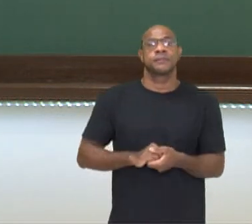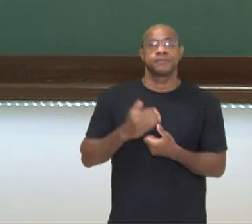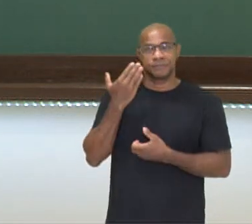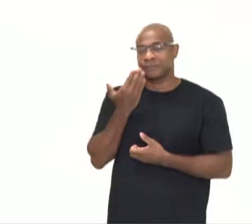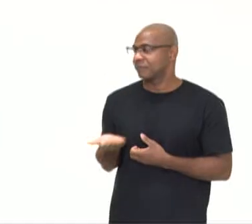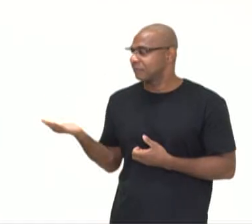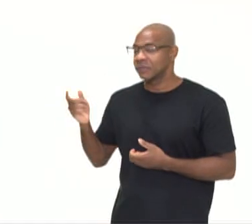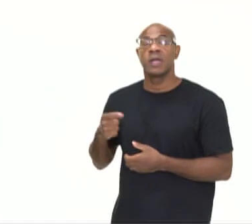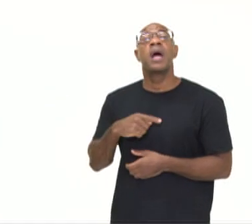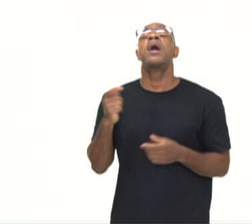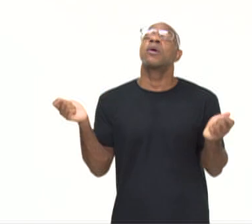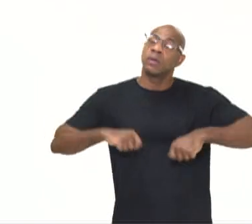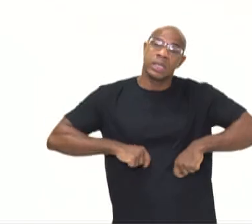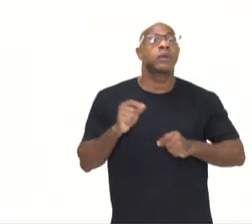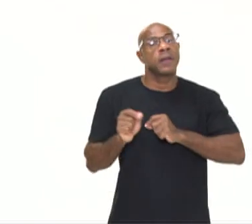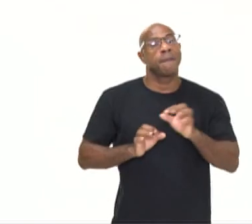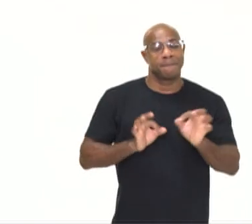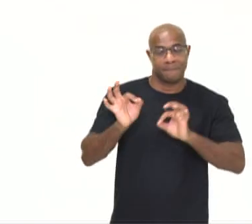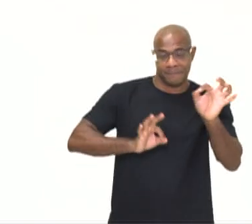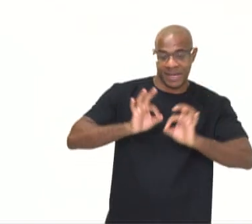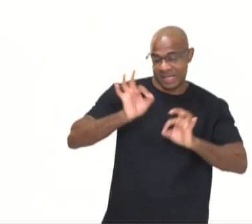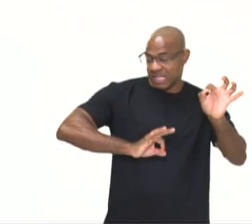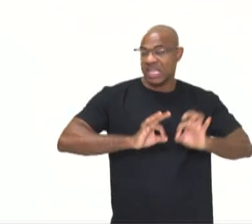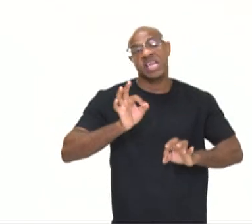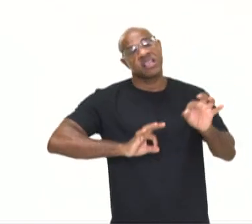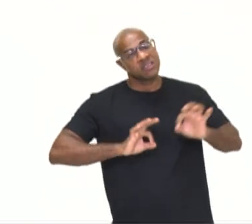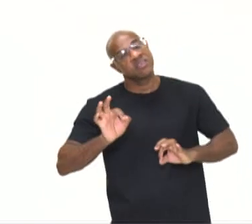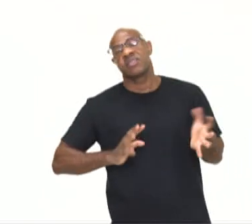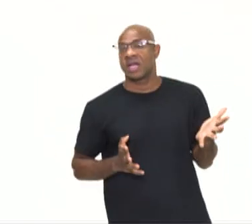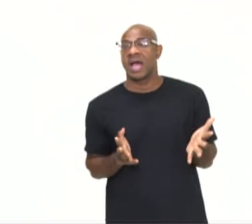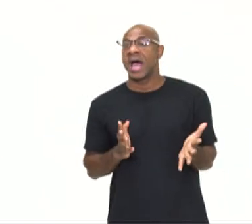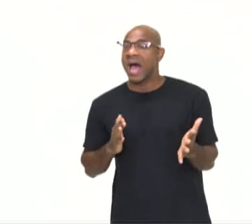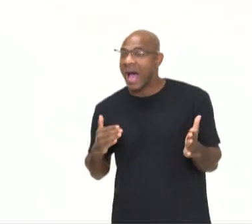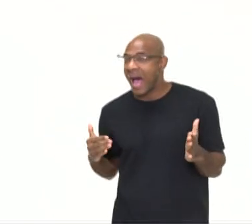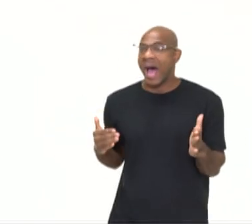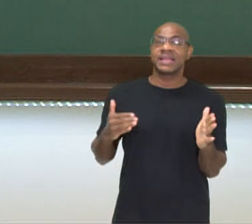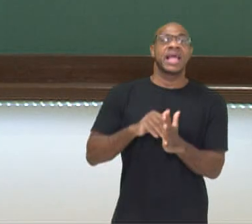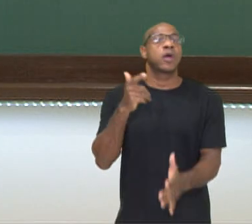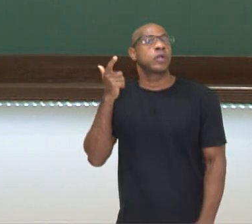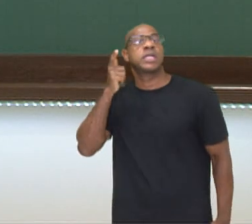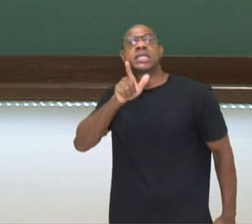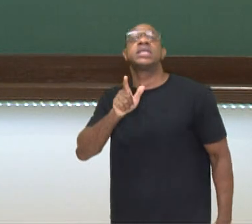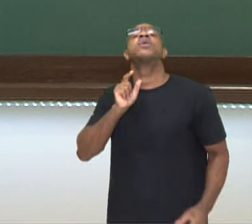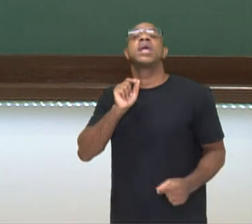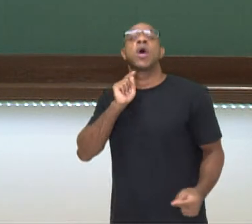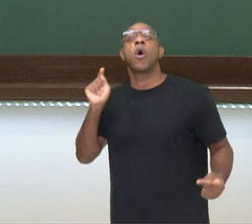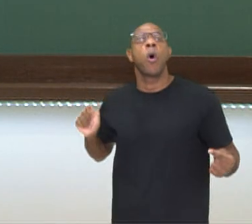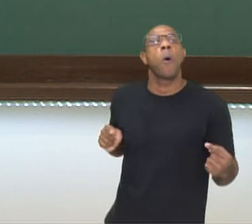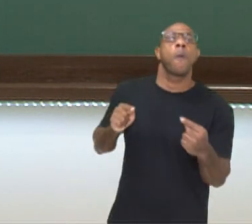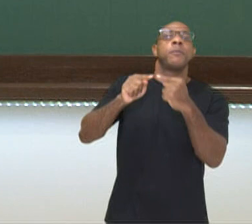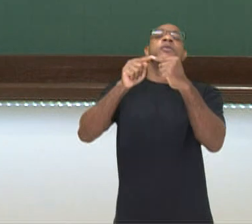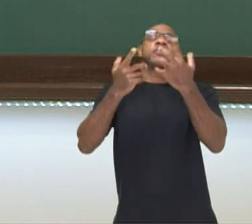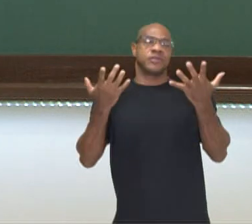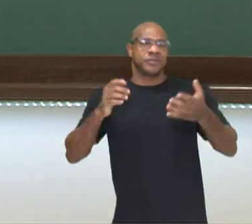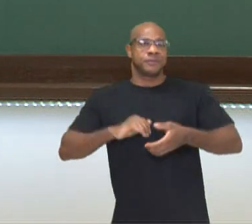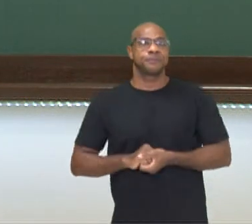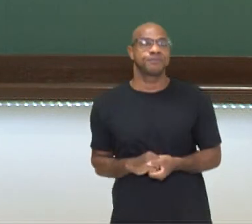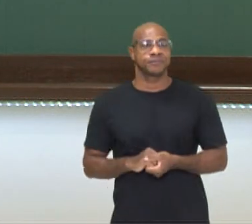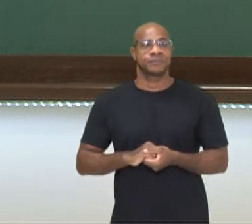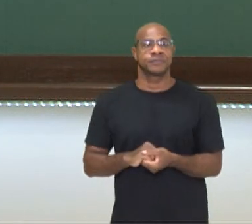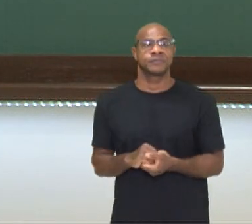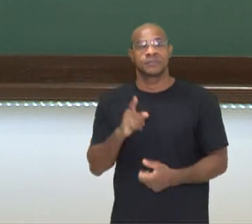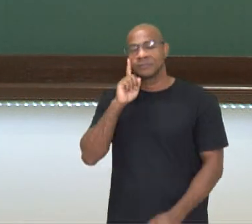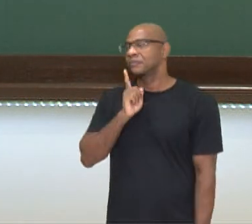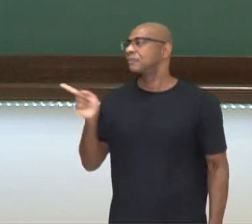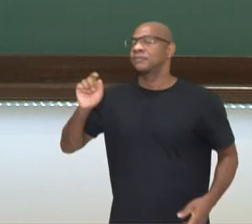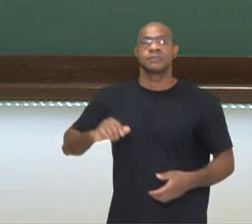gente consegue planejar o consumo até chegar ao objetivo, que é a compra do bem em questão que nós queremos.